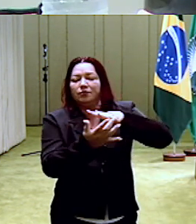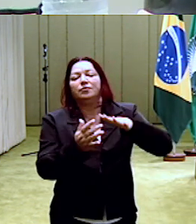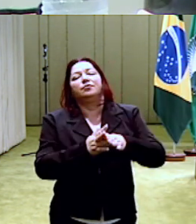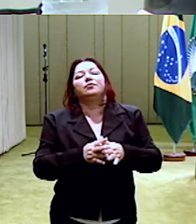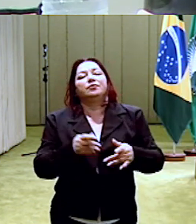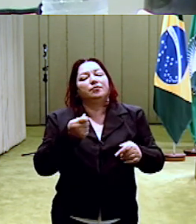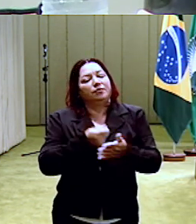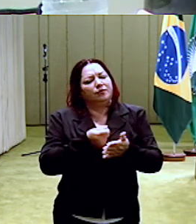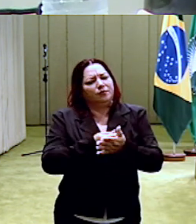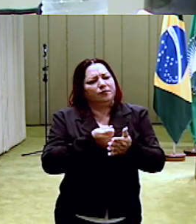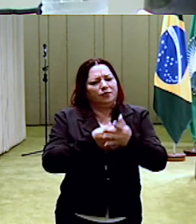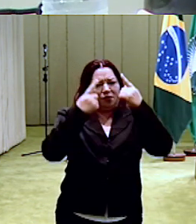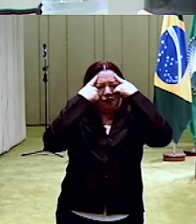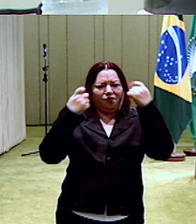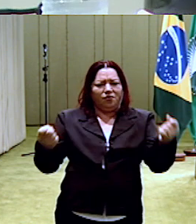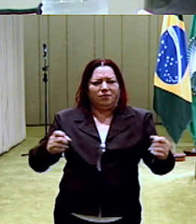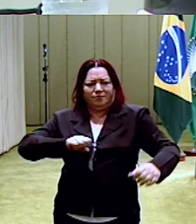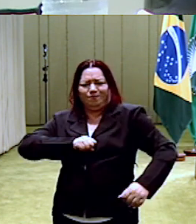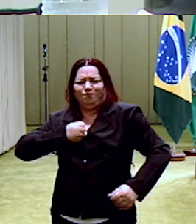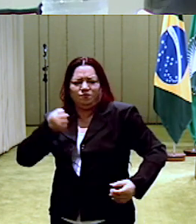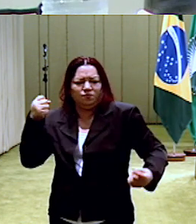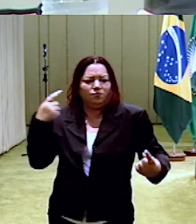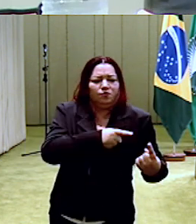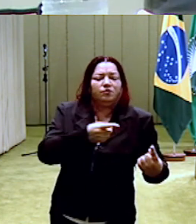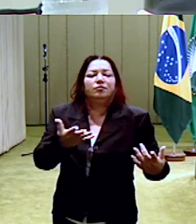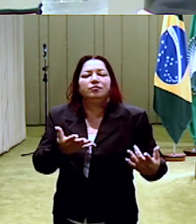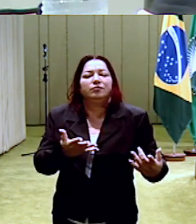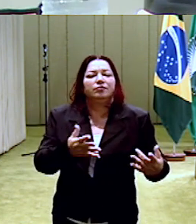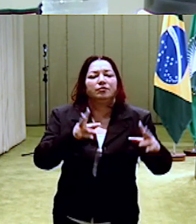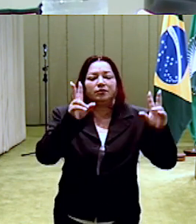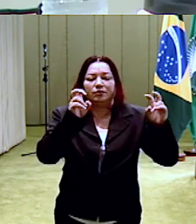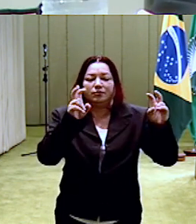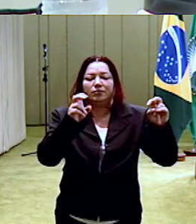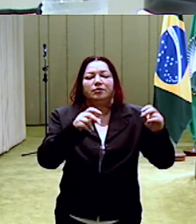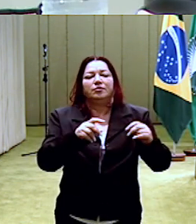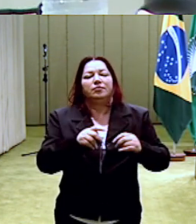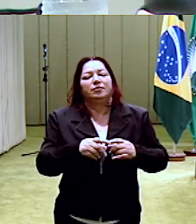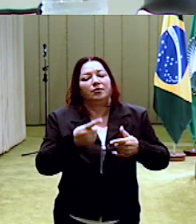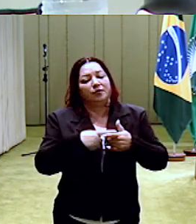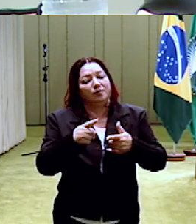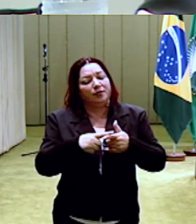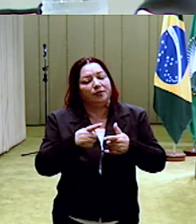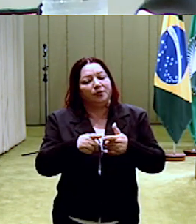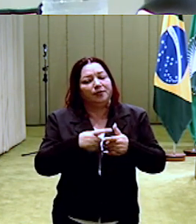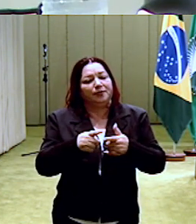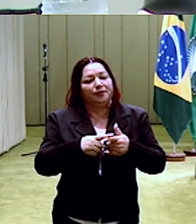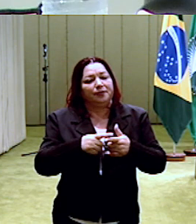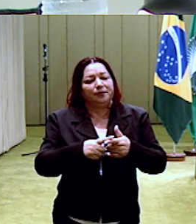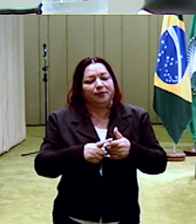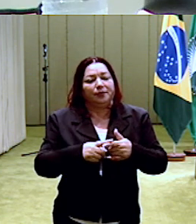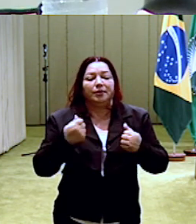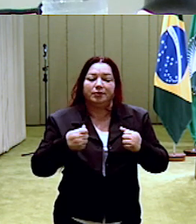também no acirramento de violência e discurso de ódio. Esse é um tema cuja base da problemática está justamente num problema